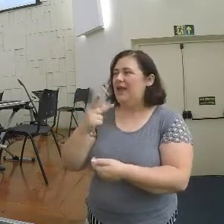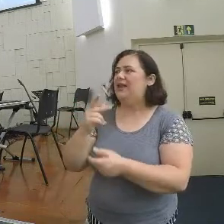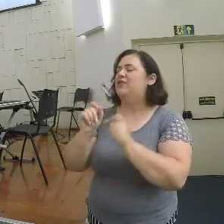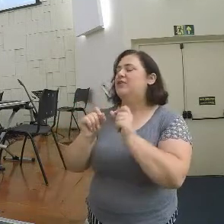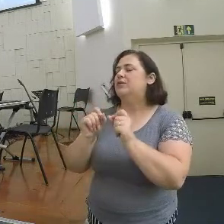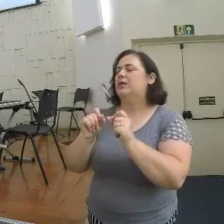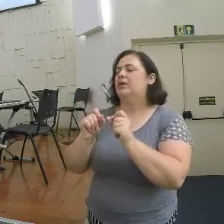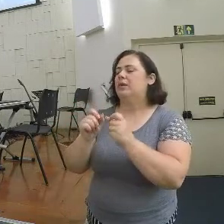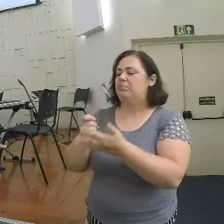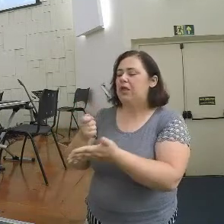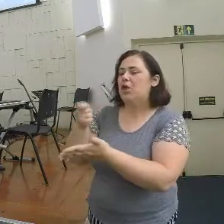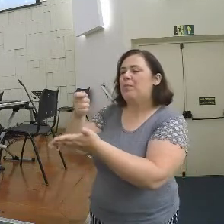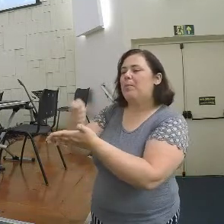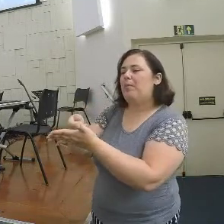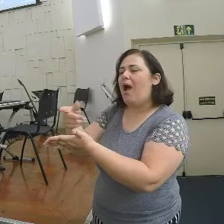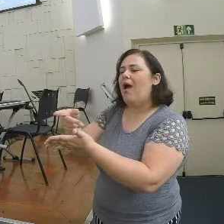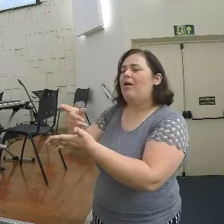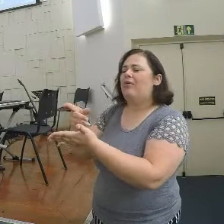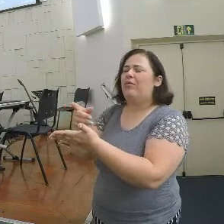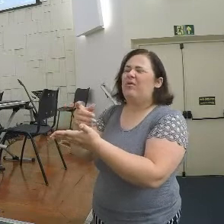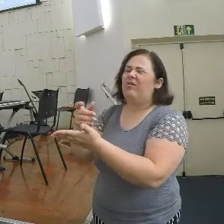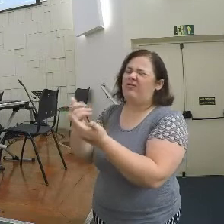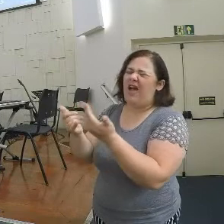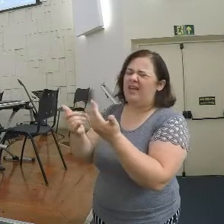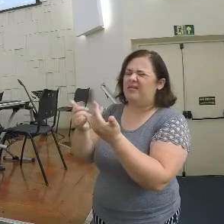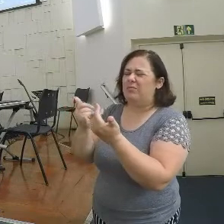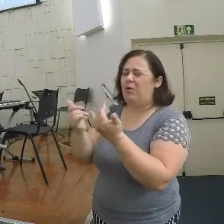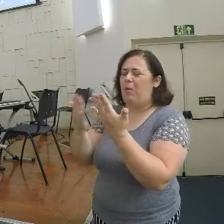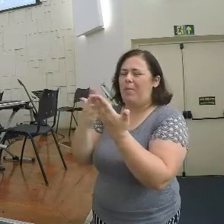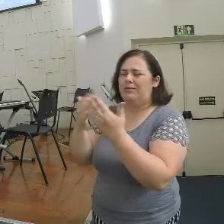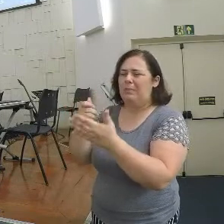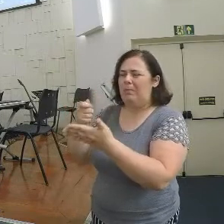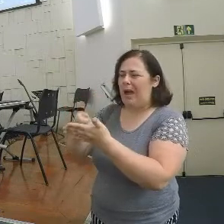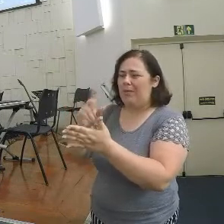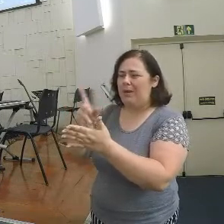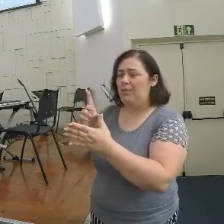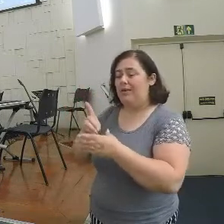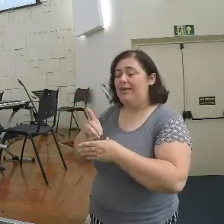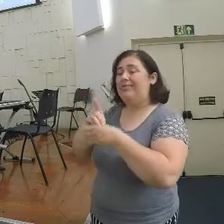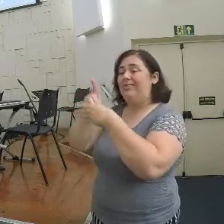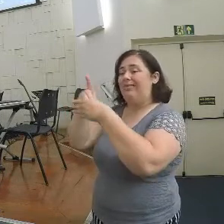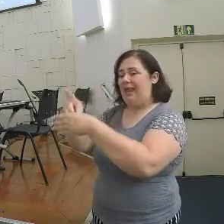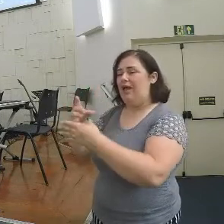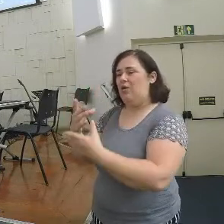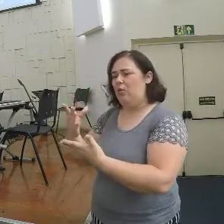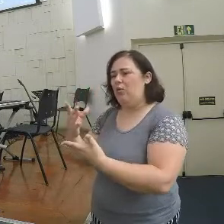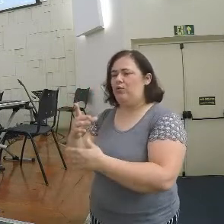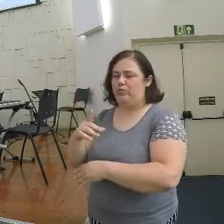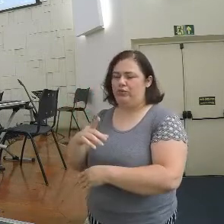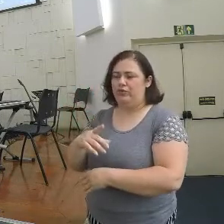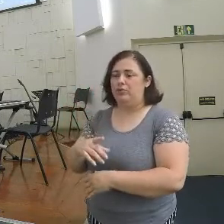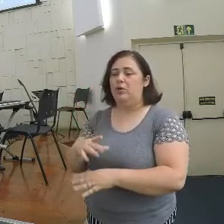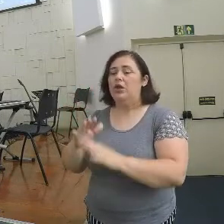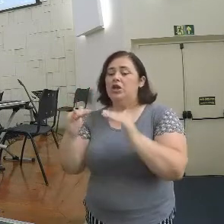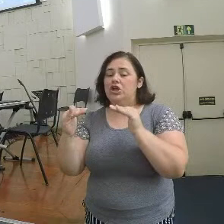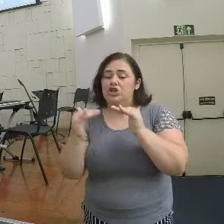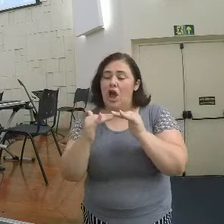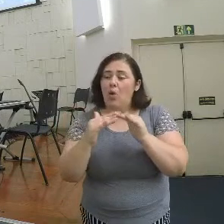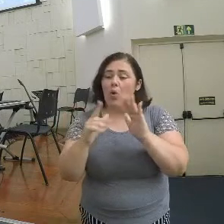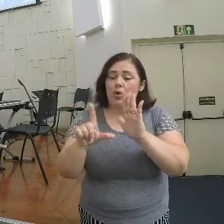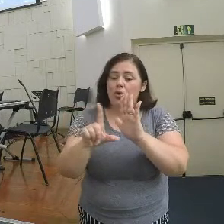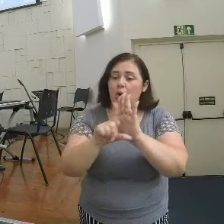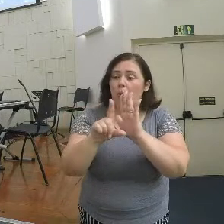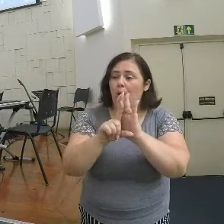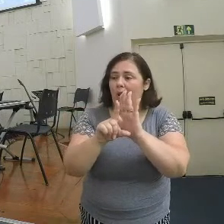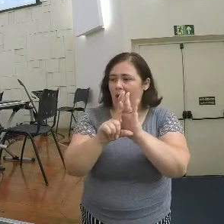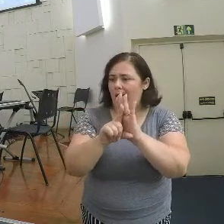Ora, os que dentre os filhos de Levi recebem um sacerdote, têm mandamento de recolher, de acordo com a lei, os dízimos do